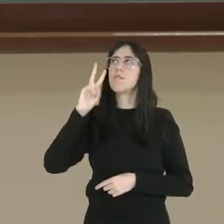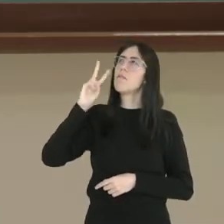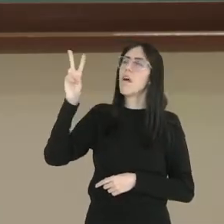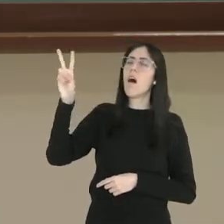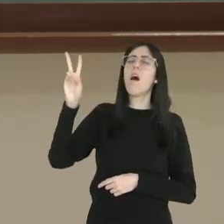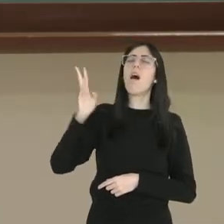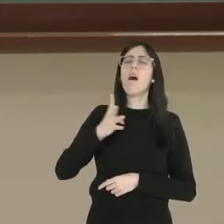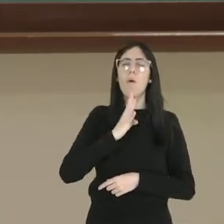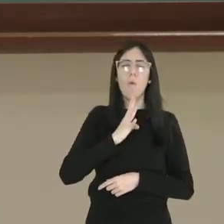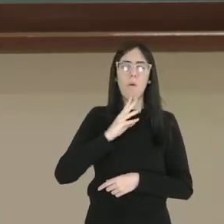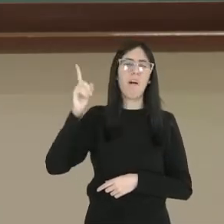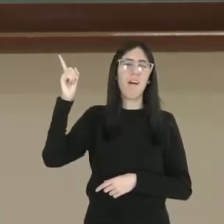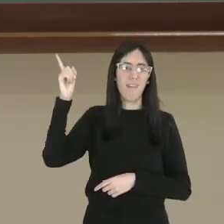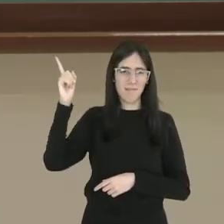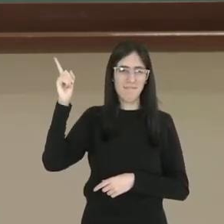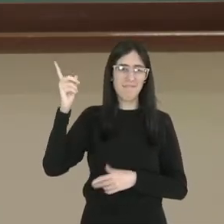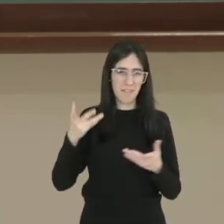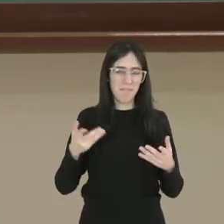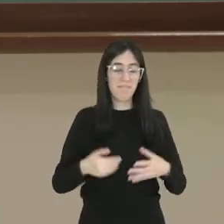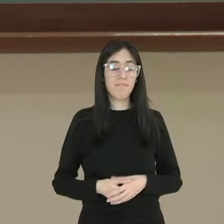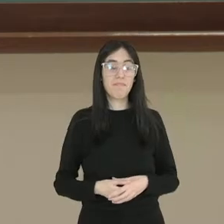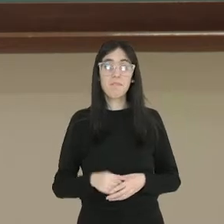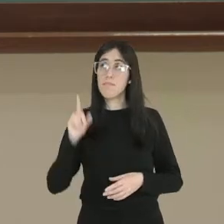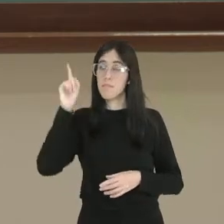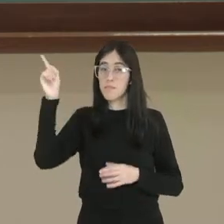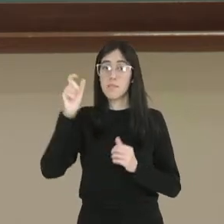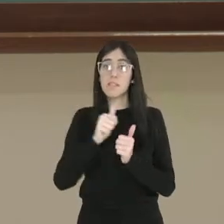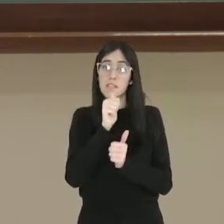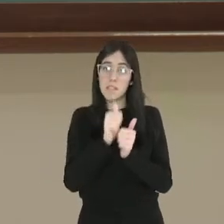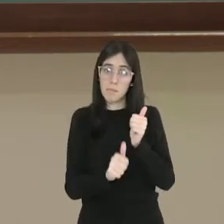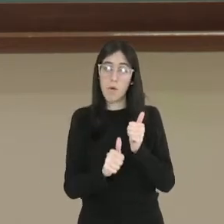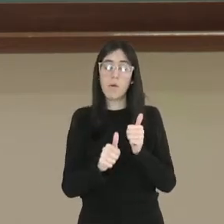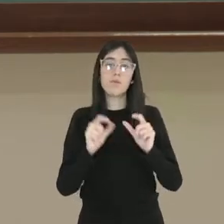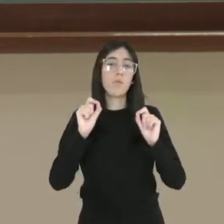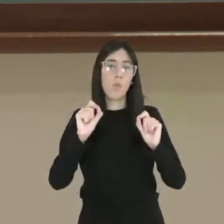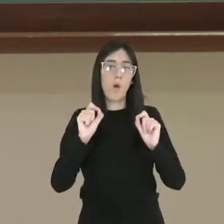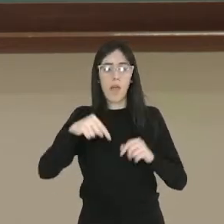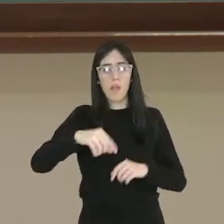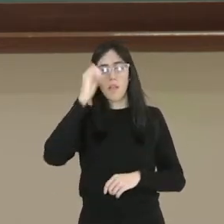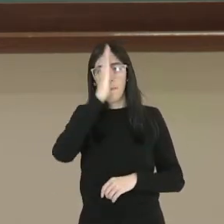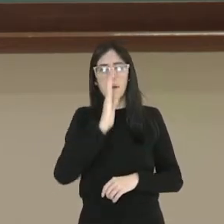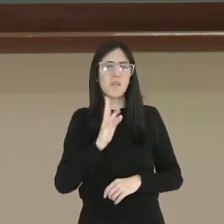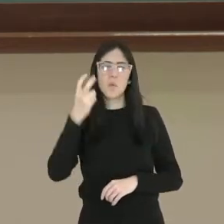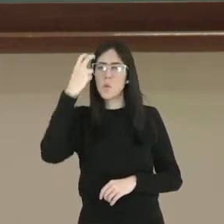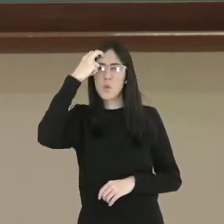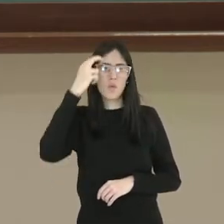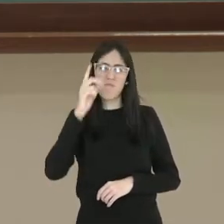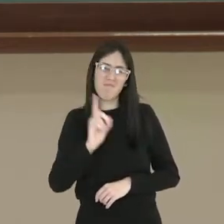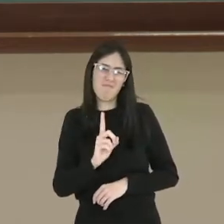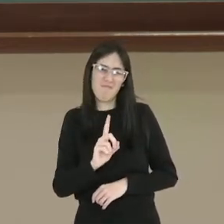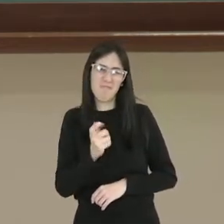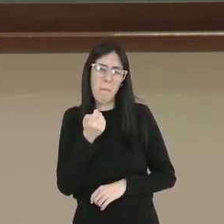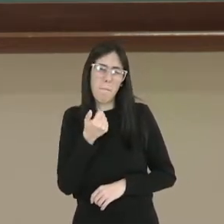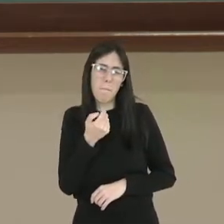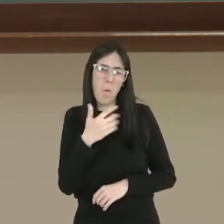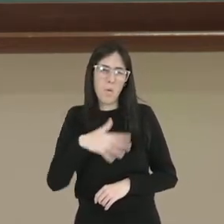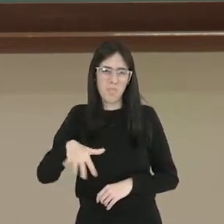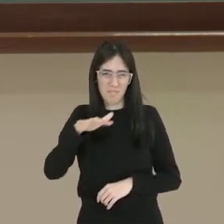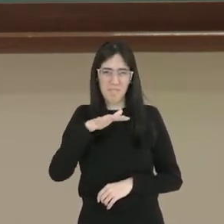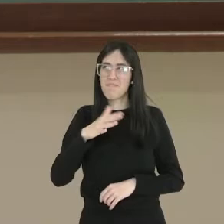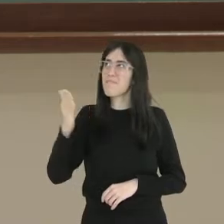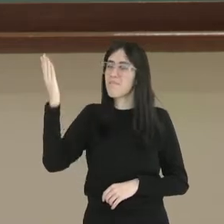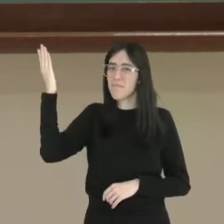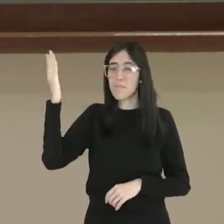ideia do que é essa modalidade. Uma modalidade que popularmente aqui no Brasil não é muito conhecida, mas que nós conseguimos